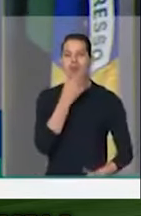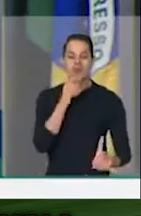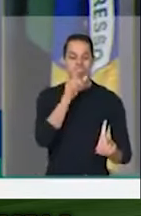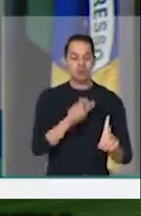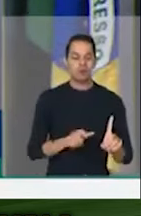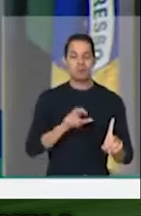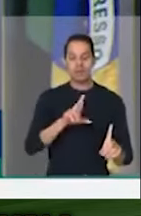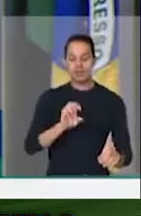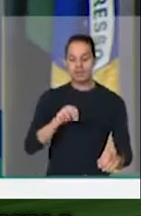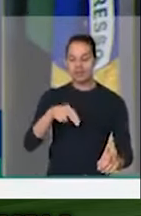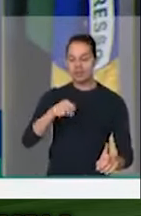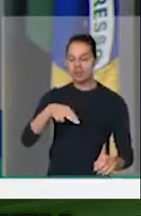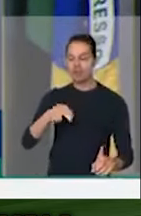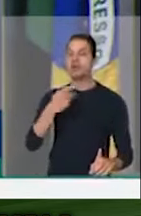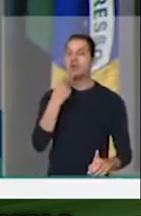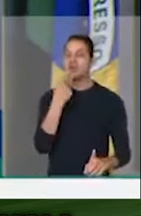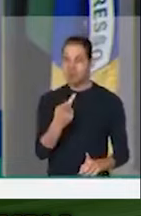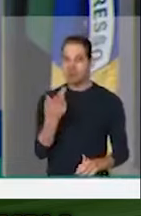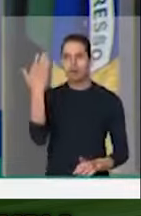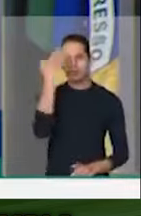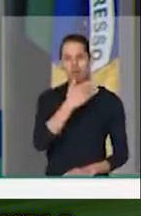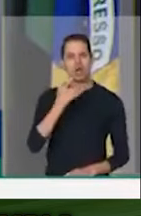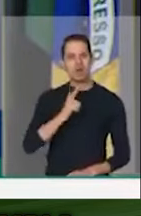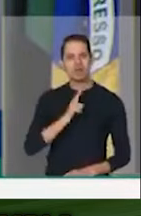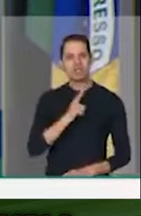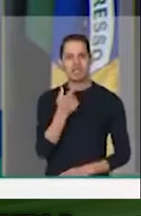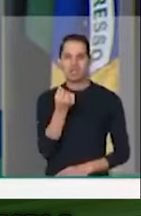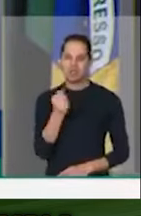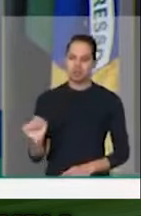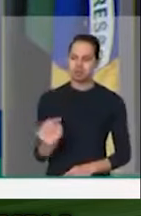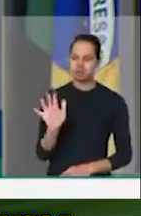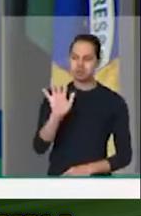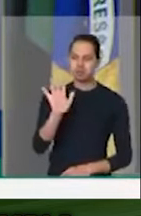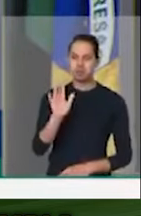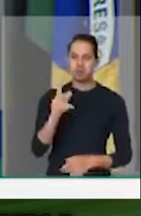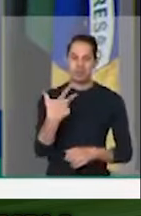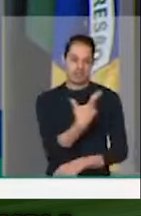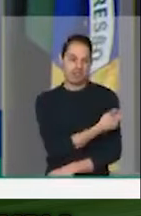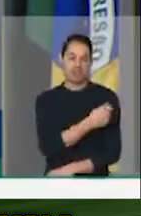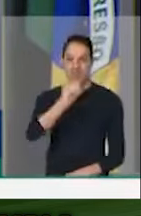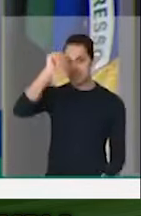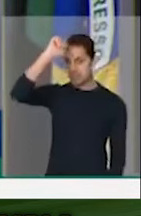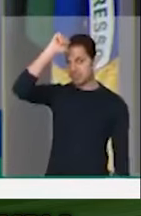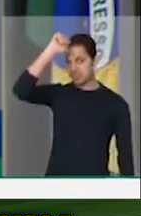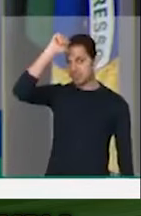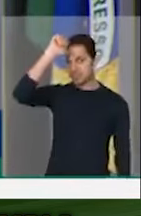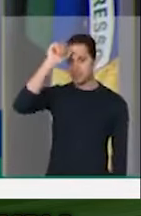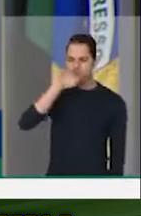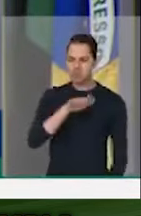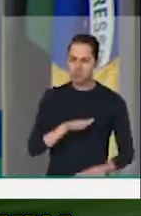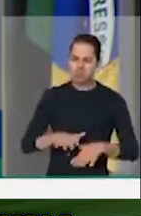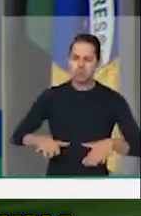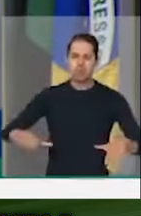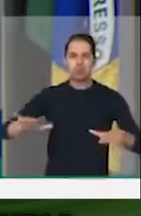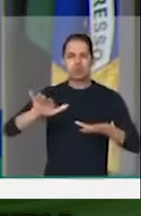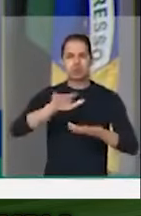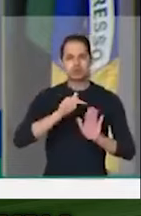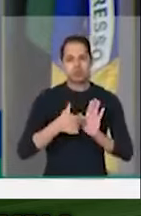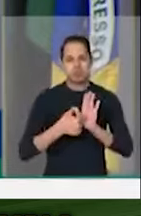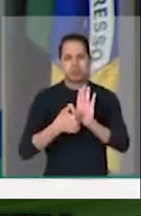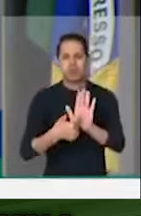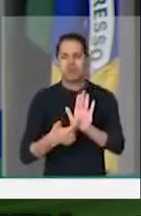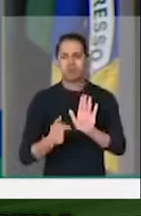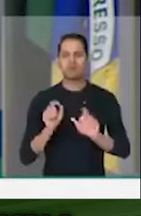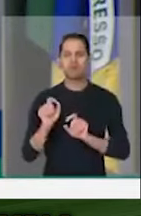pode comprovar que houve superfaturamento da vacina, da Covaxin. Uma demonstração de